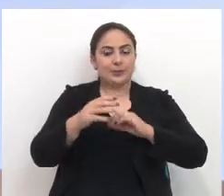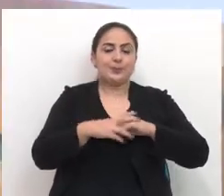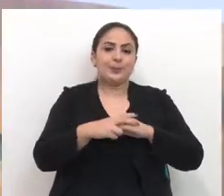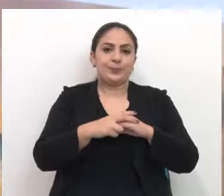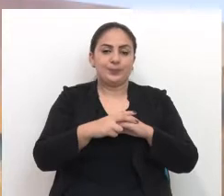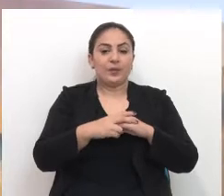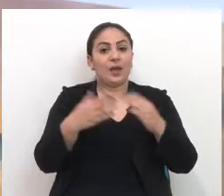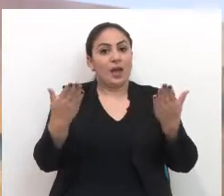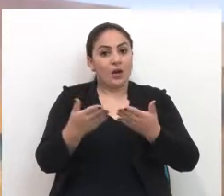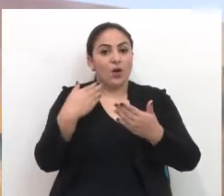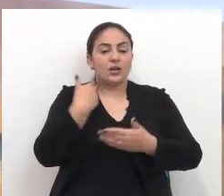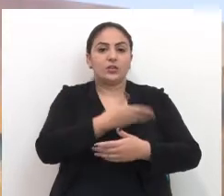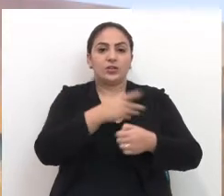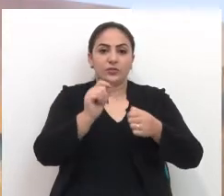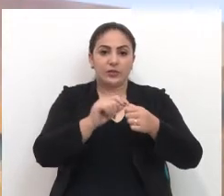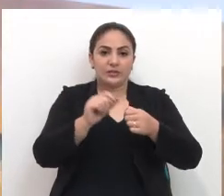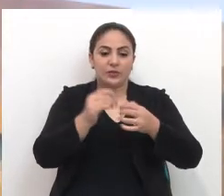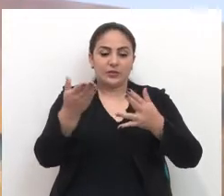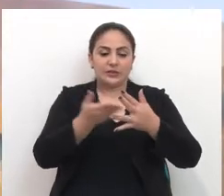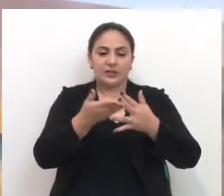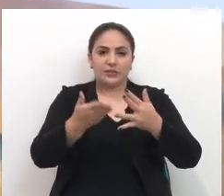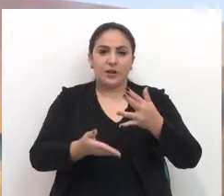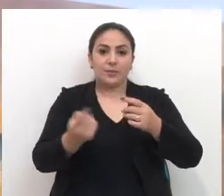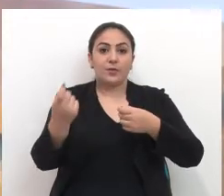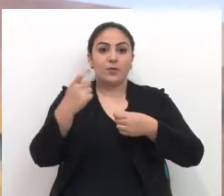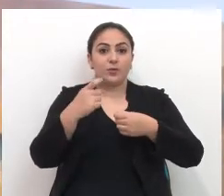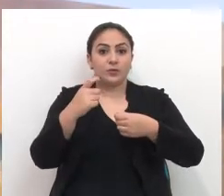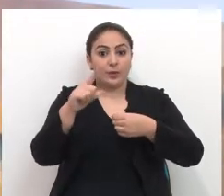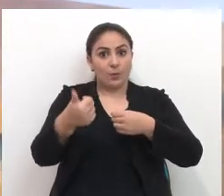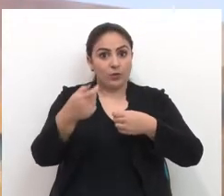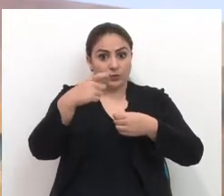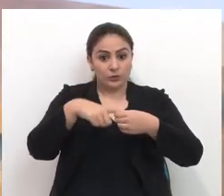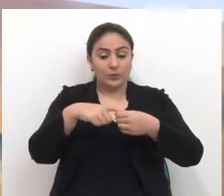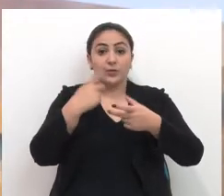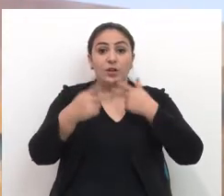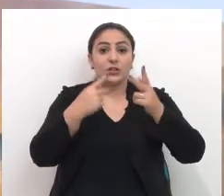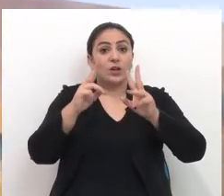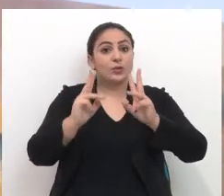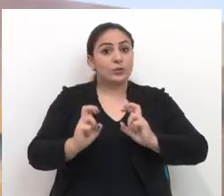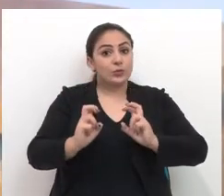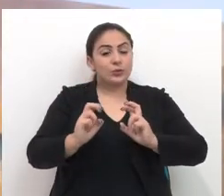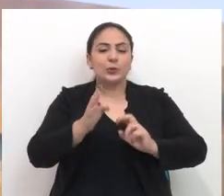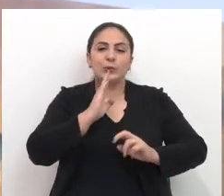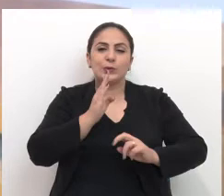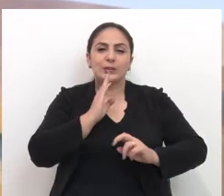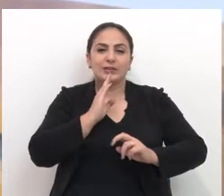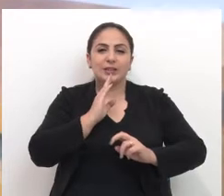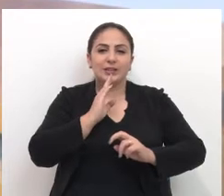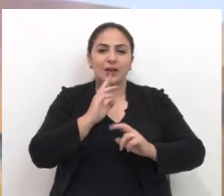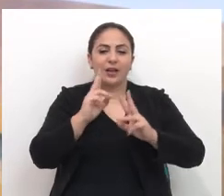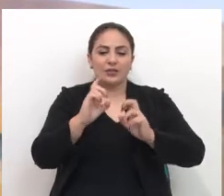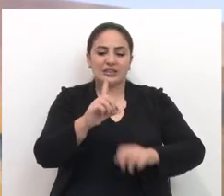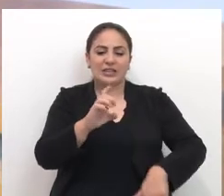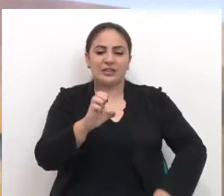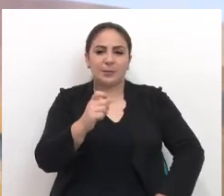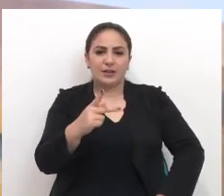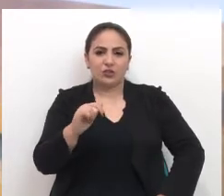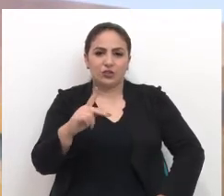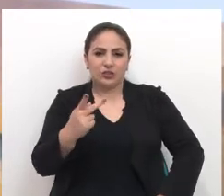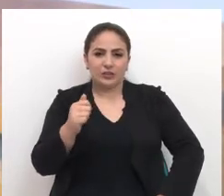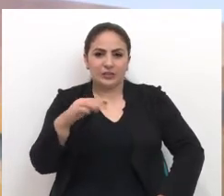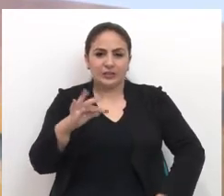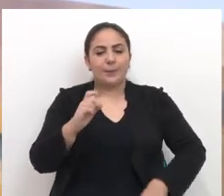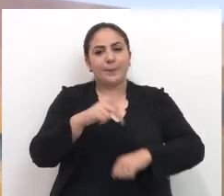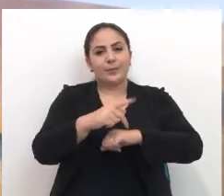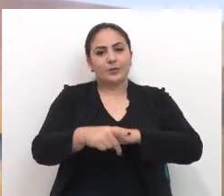e-mail. E agora nós vamos para o intervalo, mas no próximo bloco você vai conhecer um pouco mais dos despachantes aqui